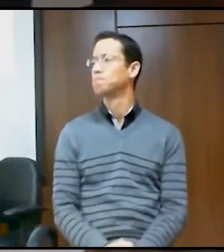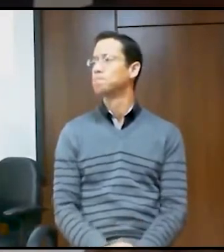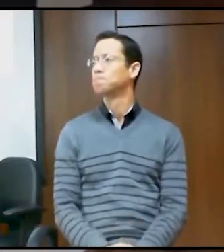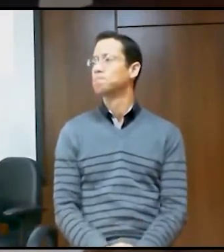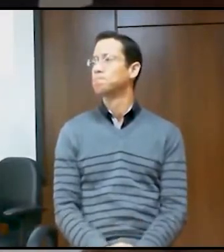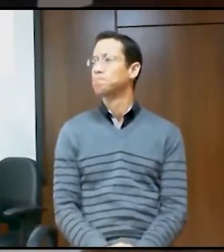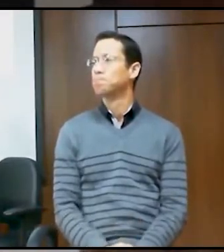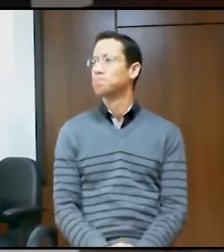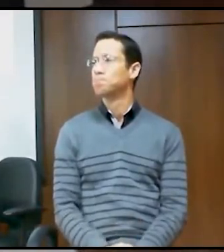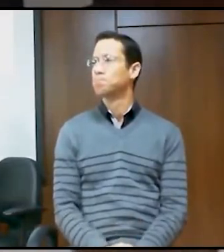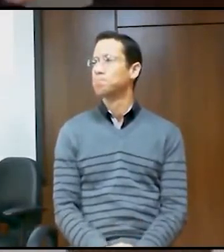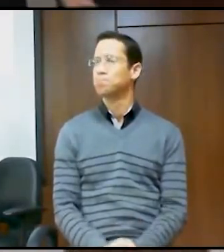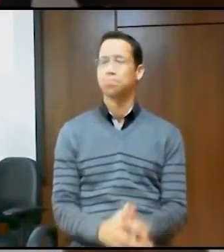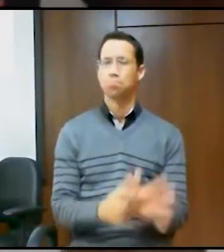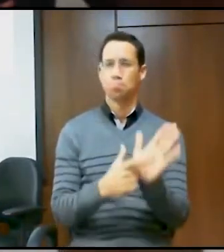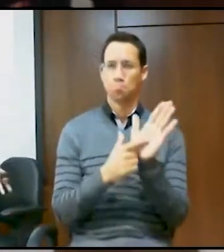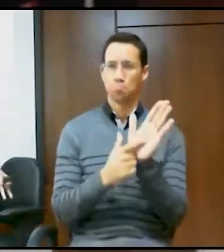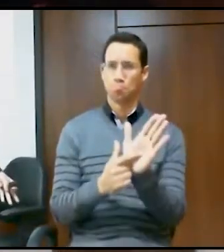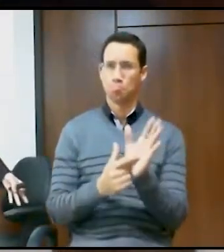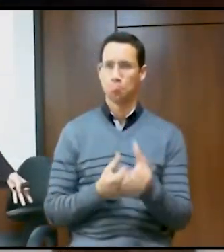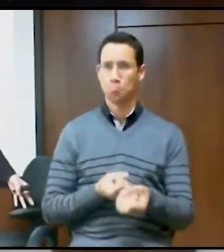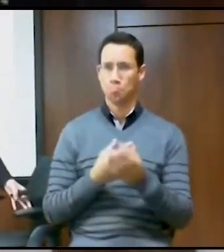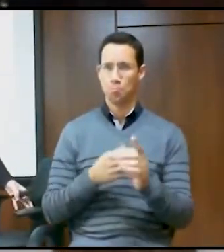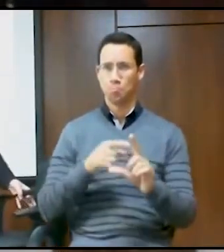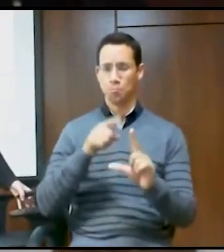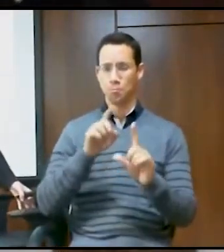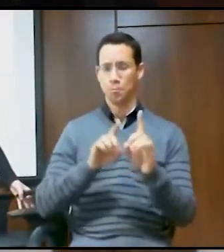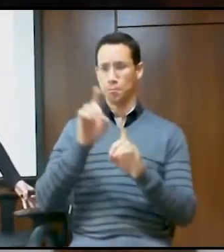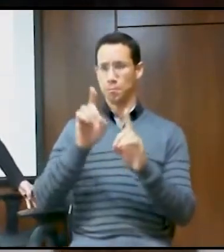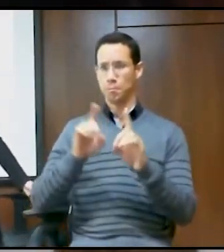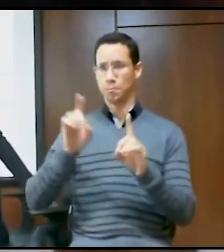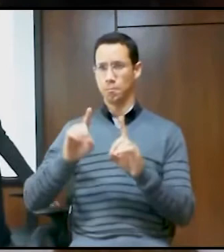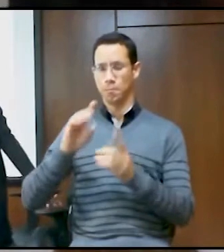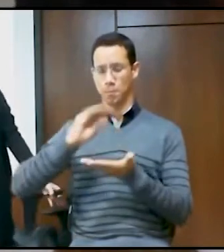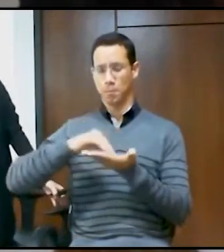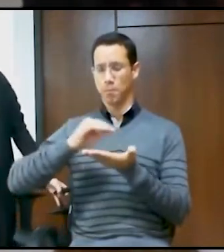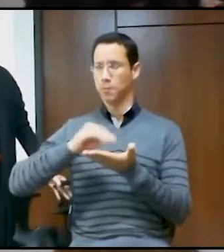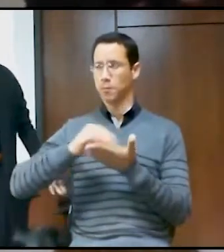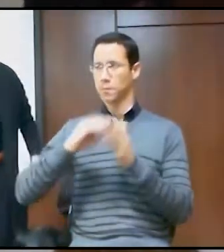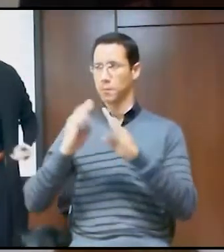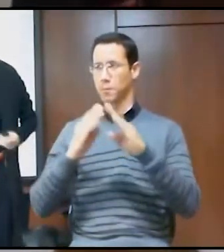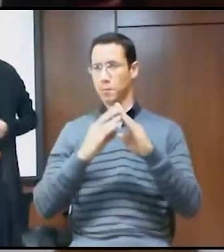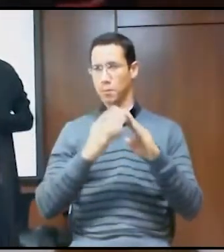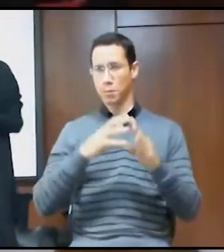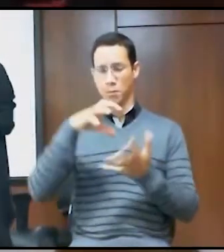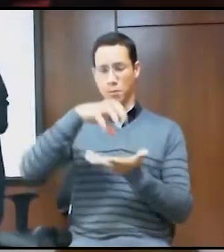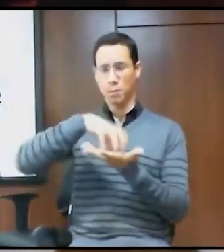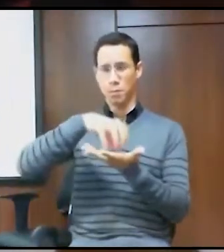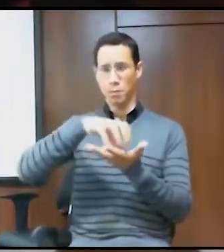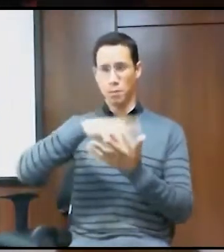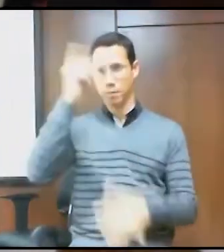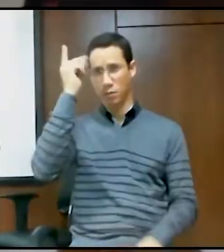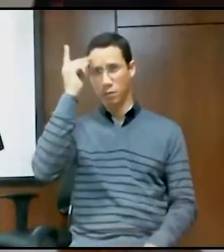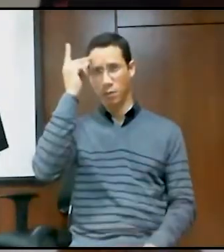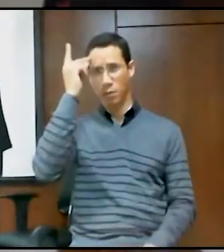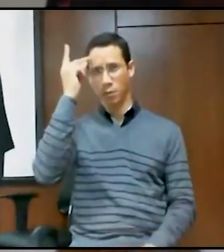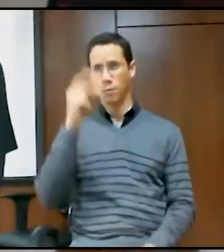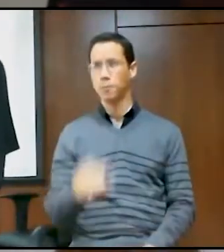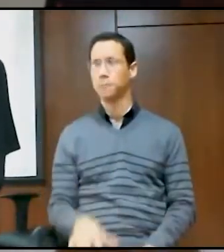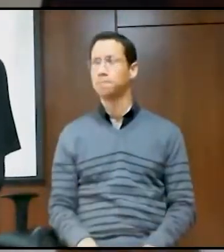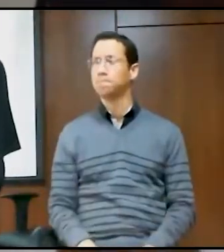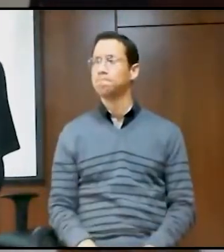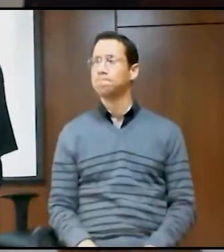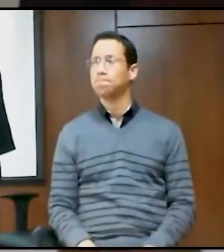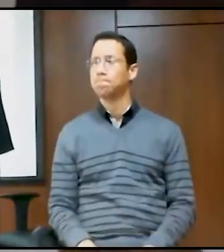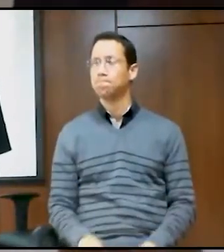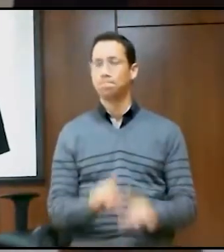Primeiro mostrar para vocês um pouco dos dados do déficit habitacional na região metropolitana de São Paulo. Esse daqui